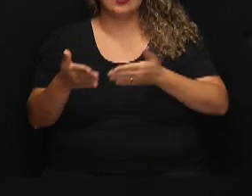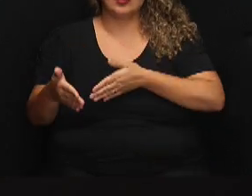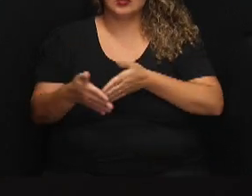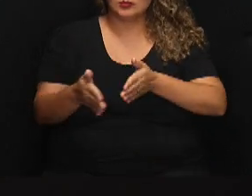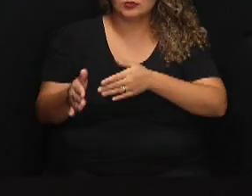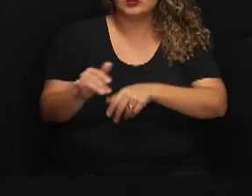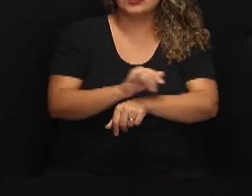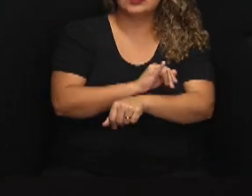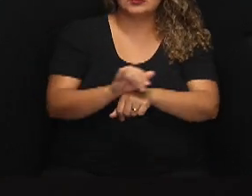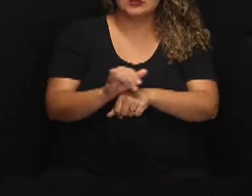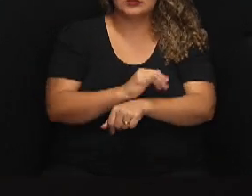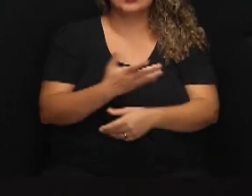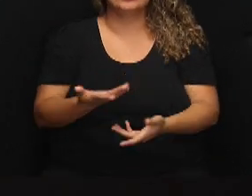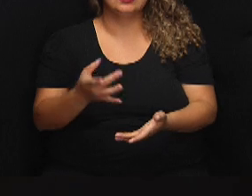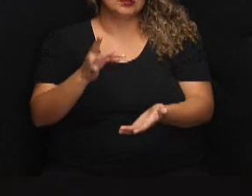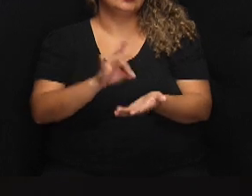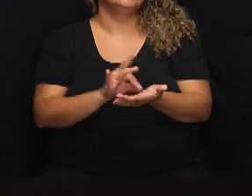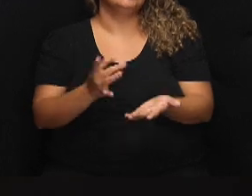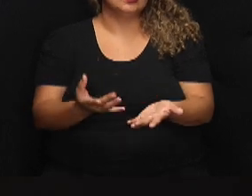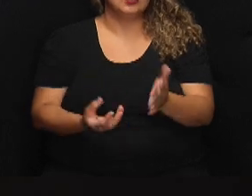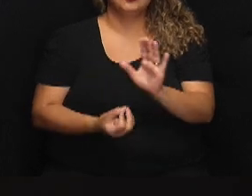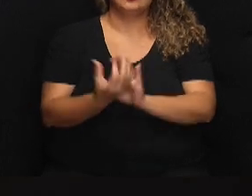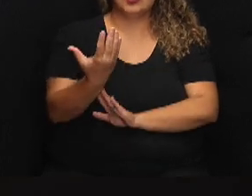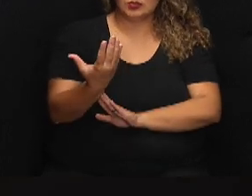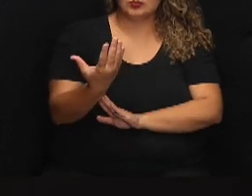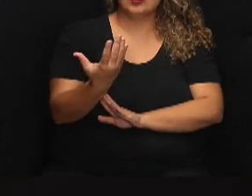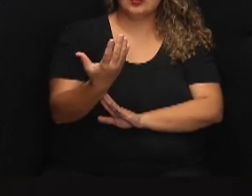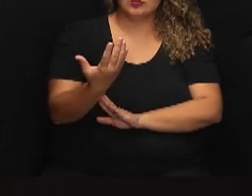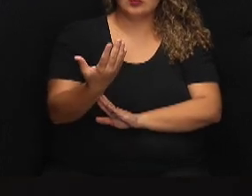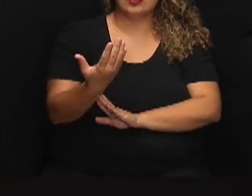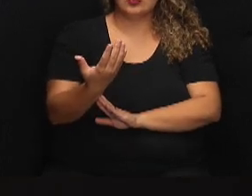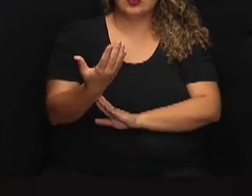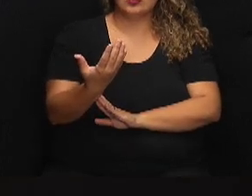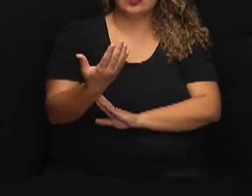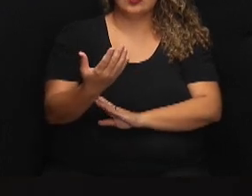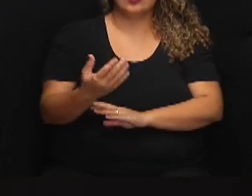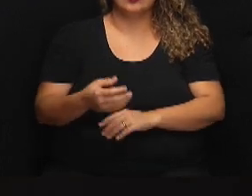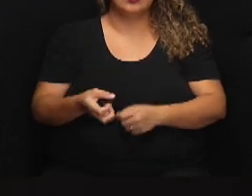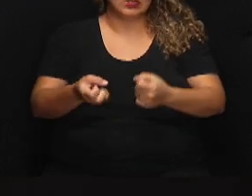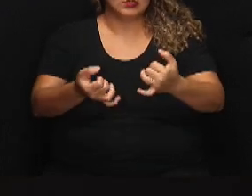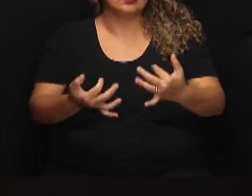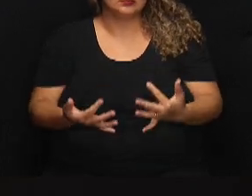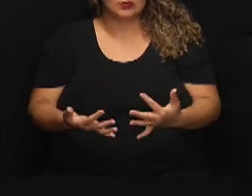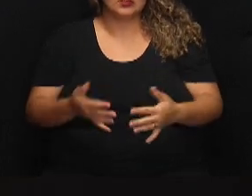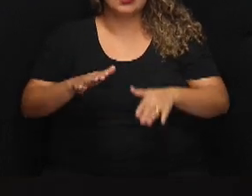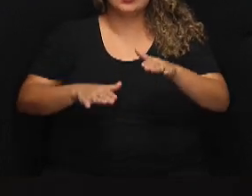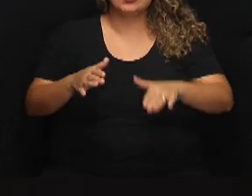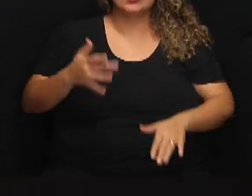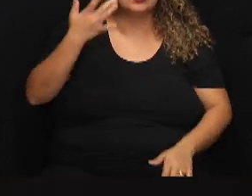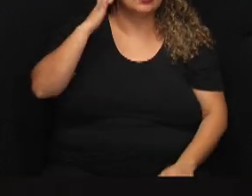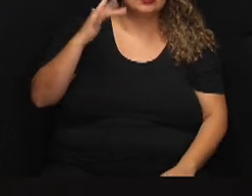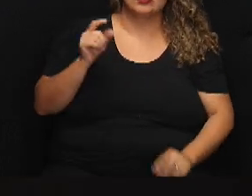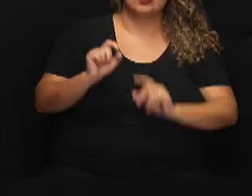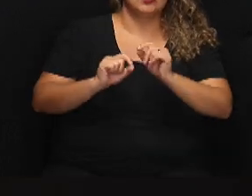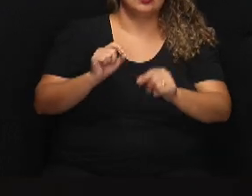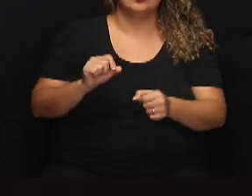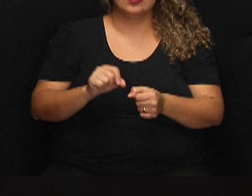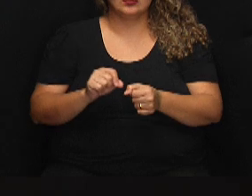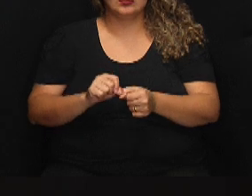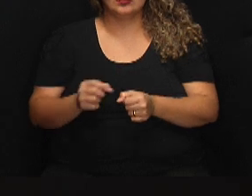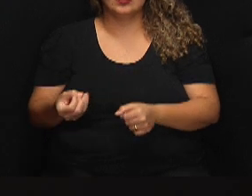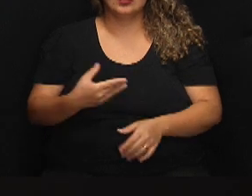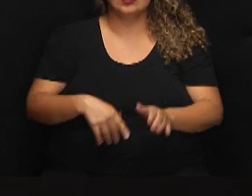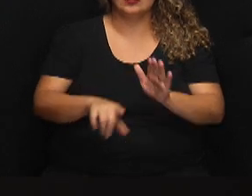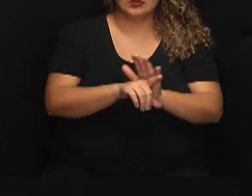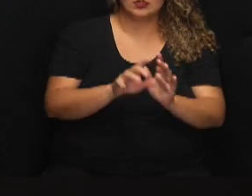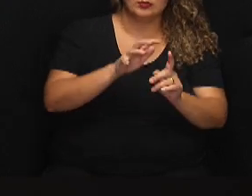os meios, e de fato em criar um caminho, criar instruções, né? Porque muitas vezes as pessoas não sabem o que fazer. A nova lei do bullying